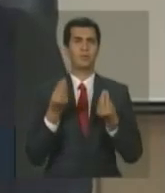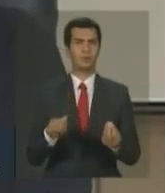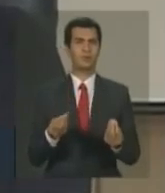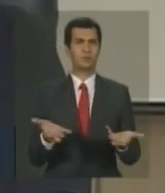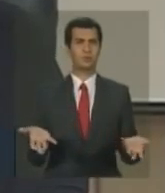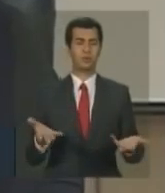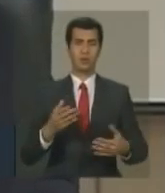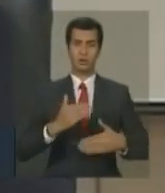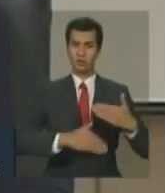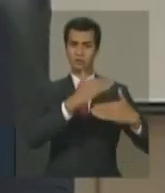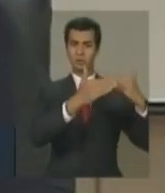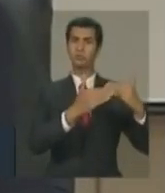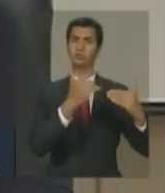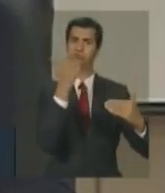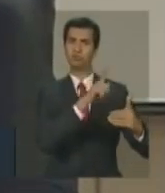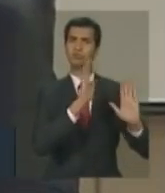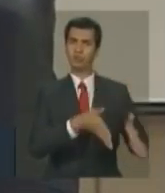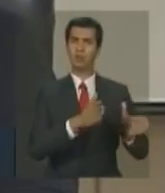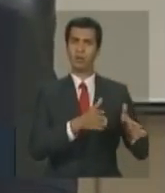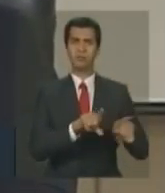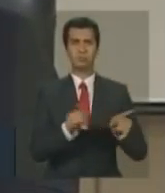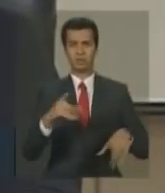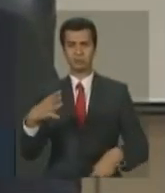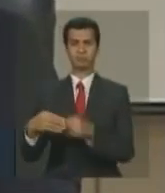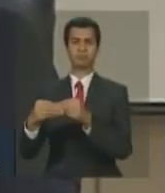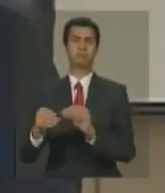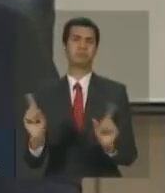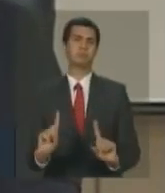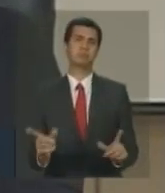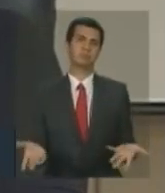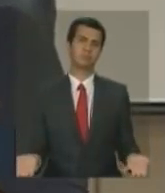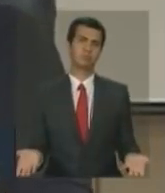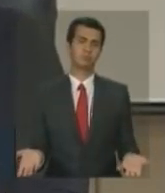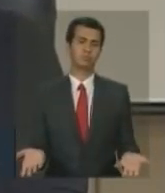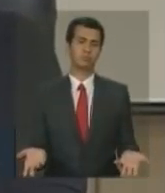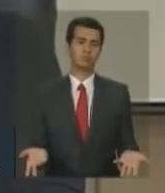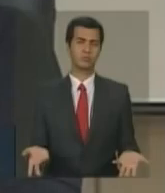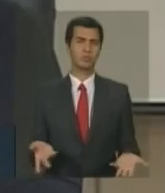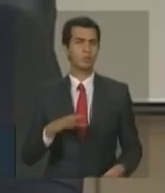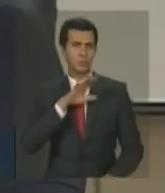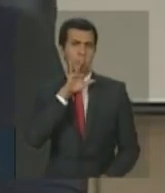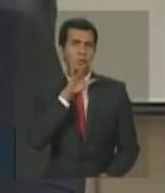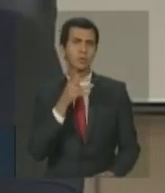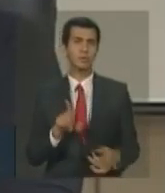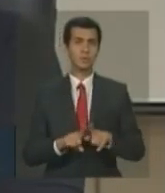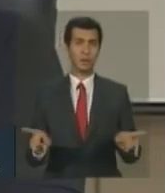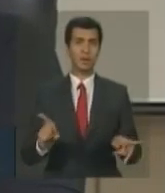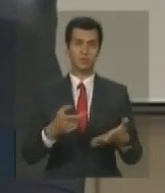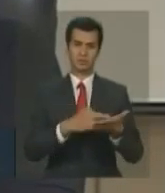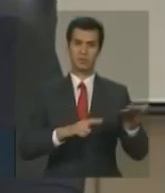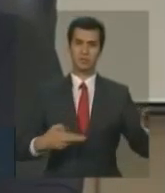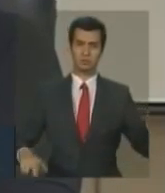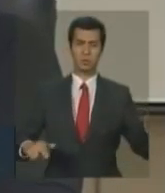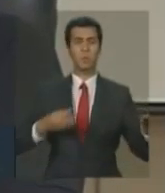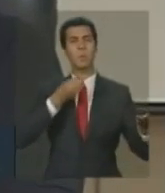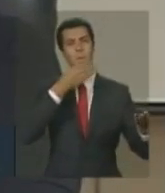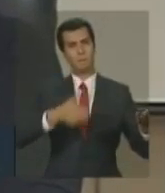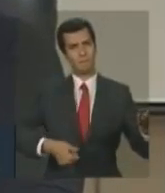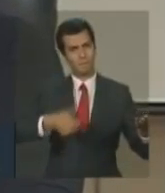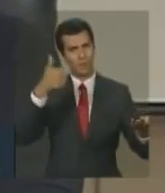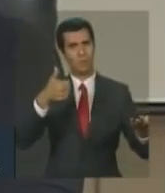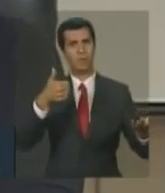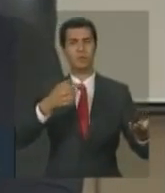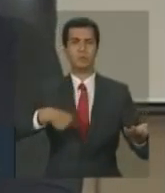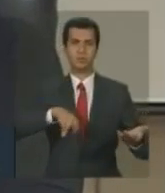esses avanços é ruim. Mas, de qualquer forma, o relatório é um relatório positivo e já mostra como nós estamos avançando